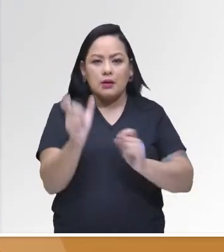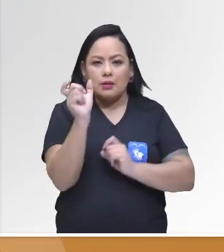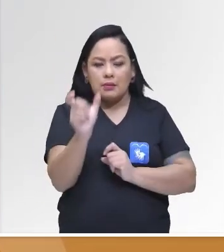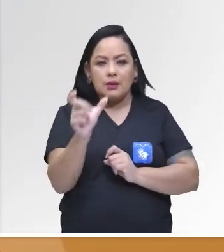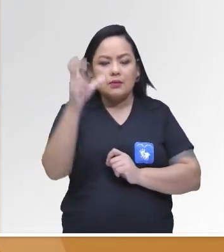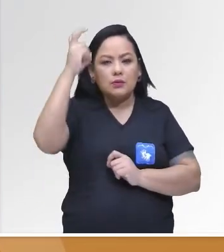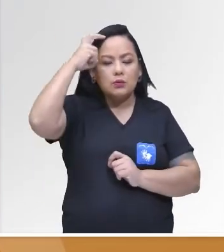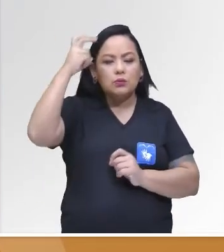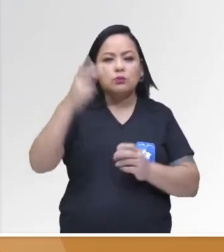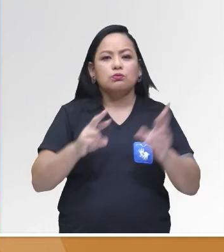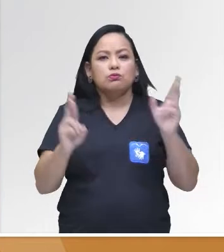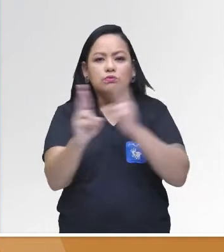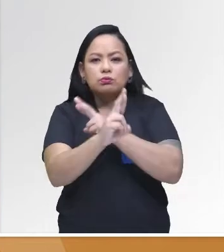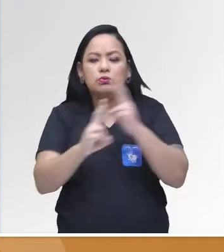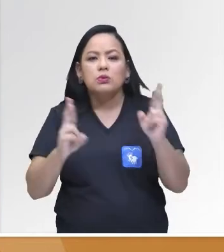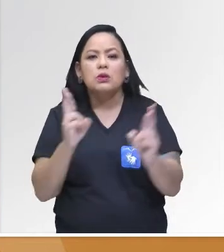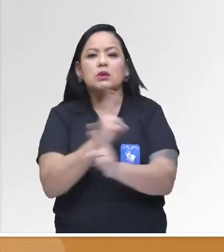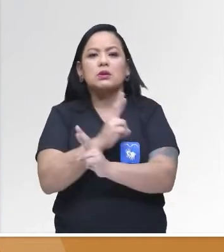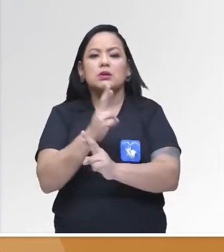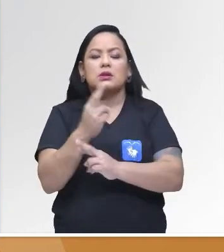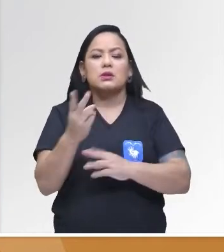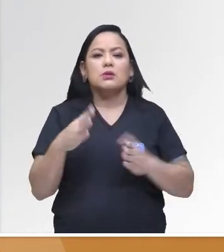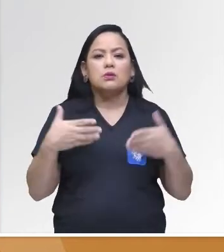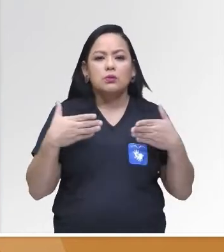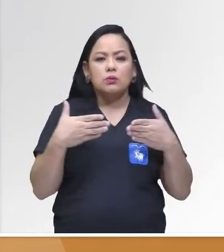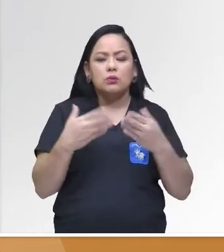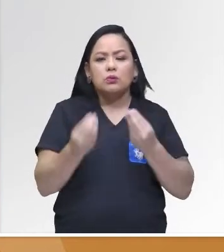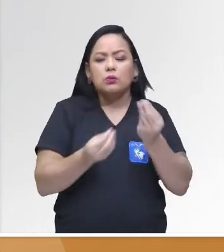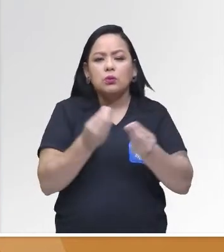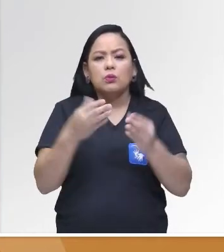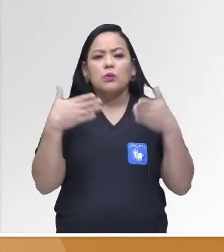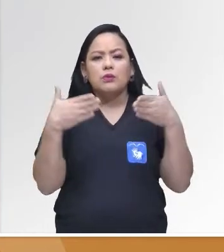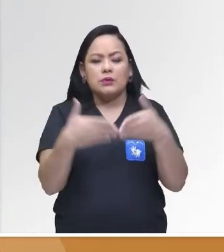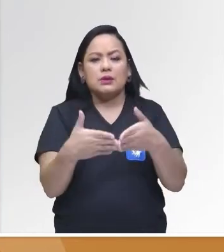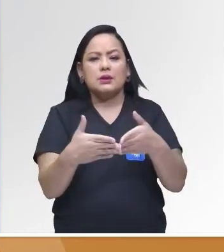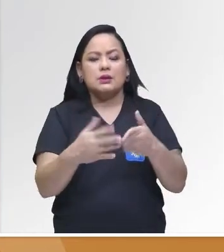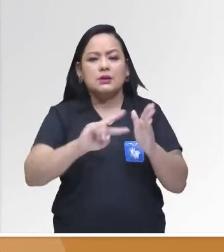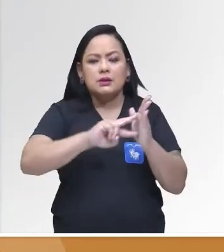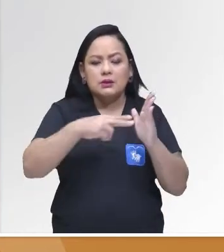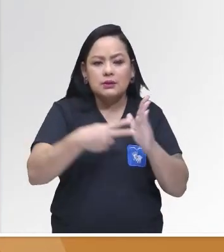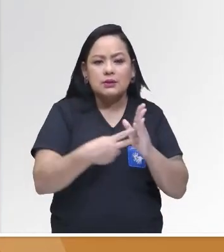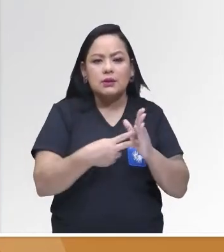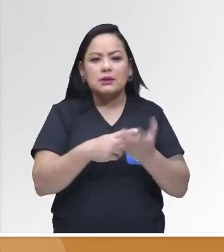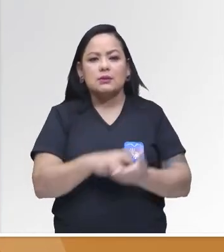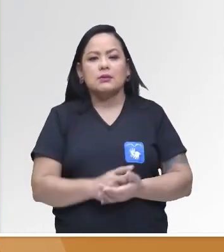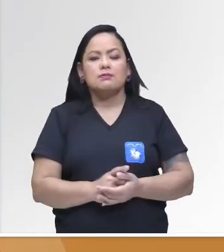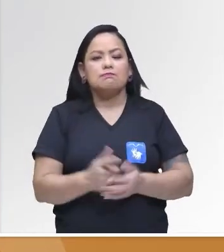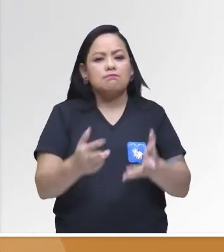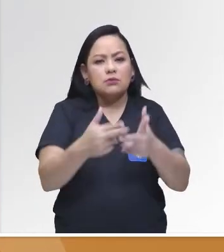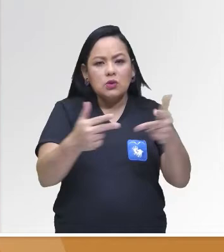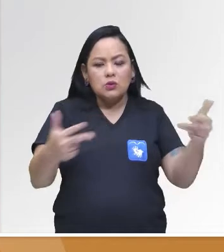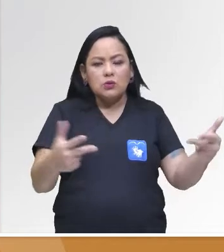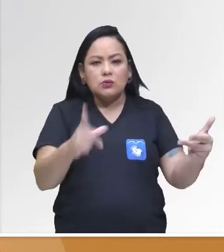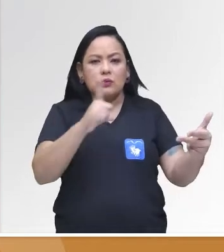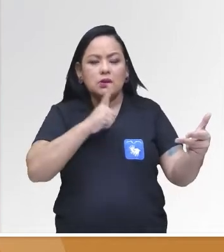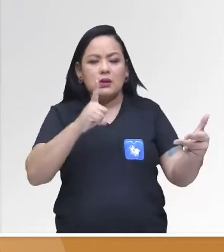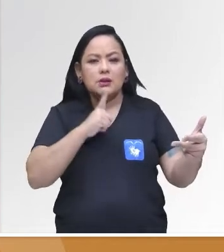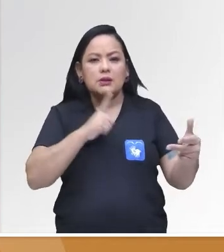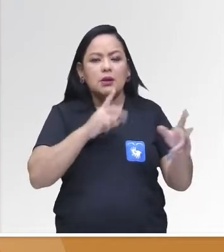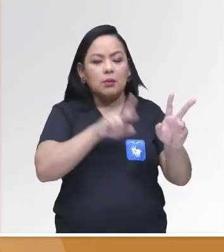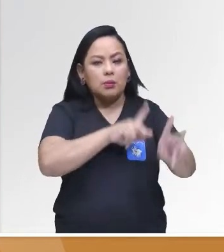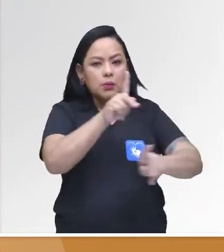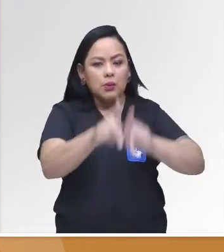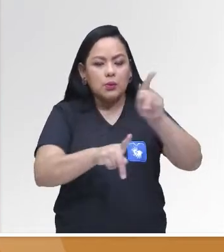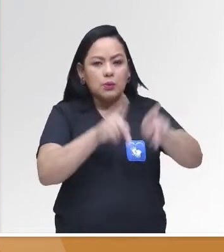está relacionado com a finalidade ou sentido que os objetos têm para um